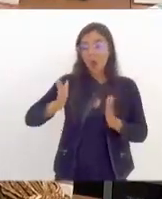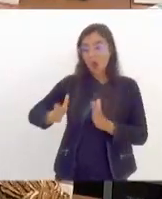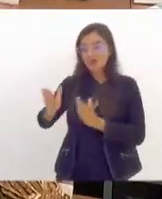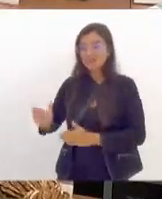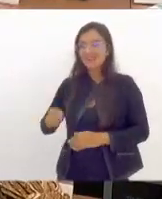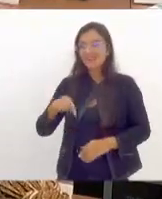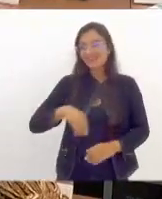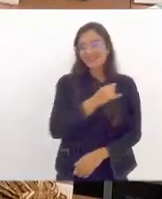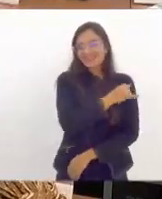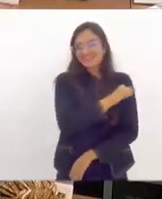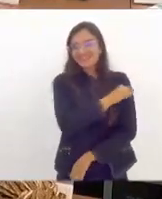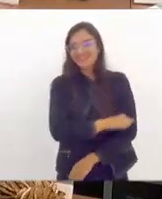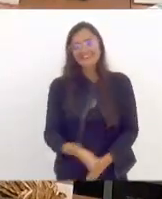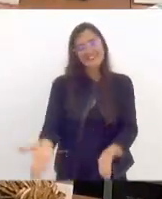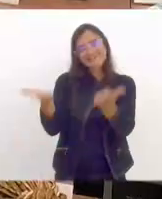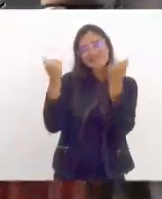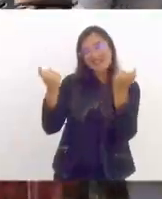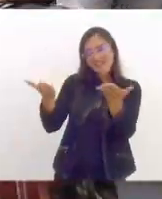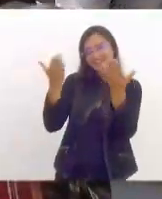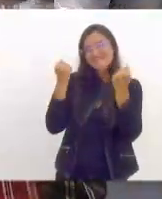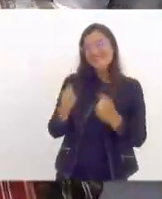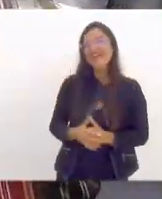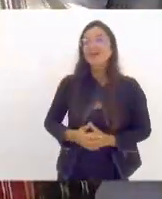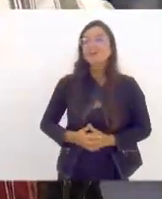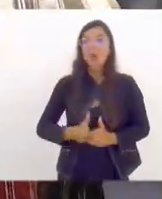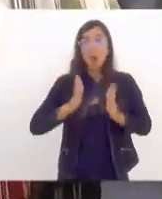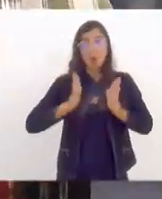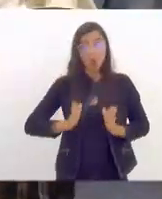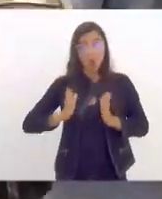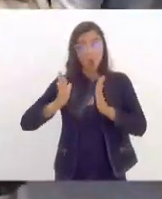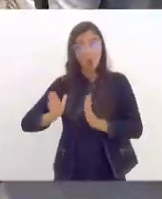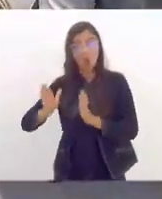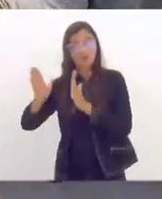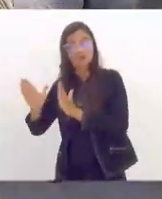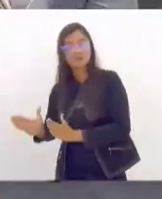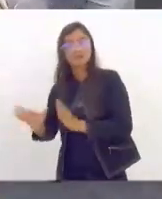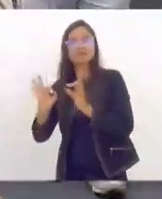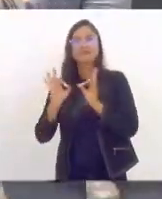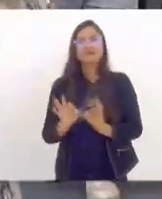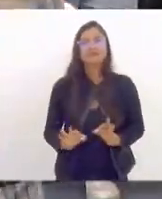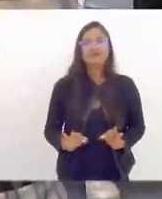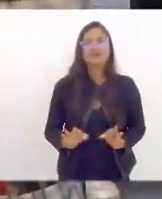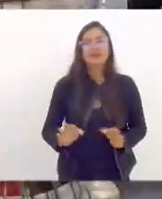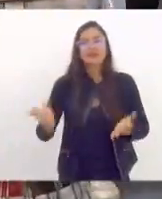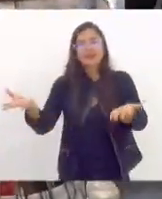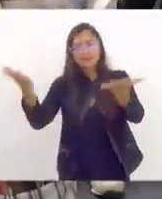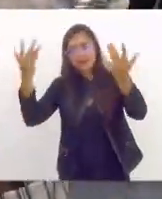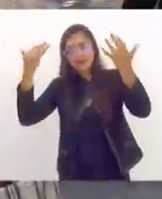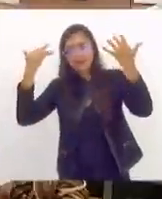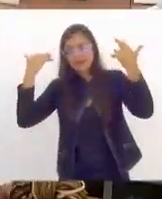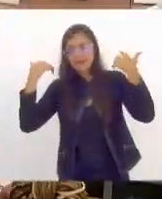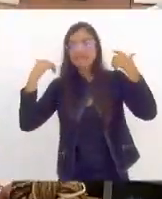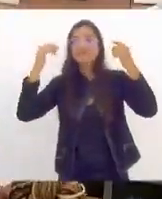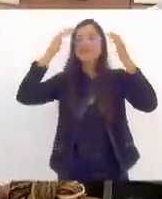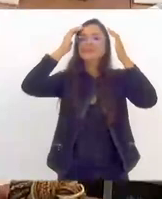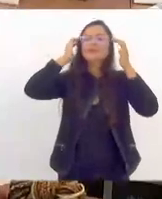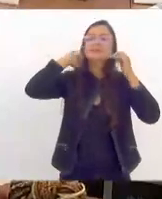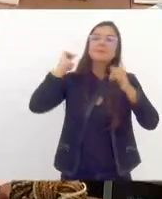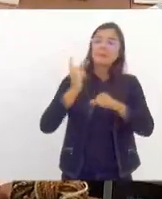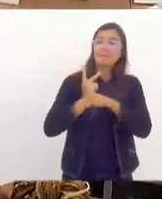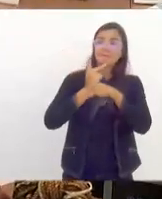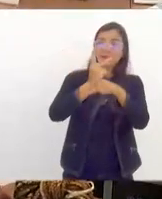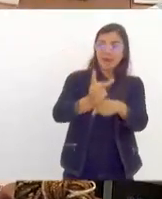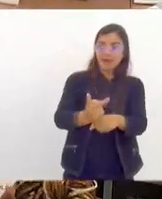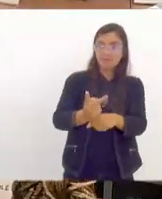eles se organiza aqui vamos juntar todo mundo vem cá recebe o seu prêmio ali por